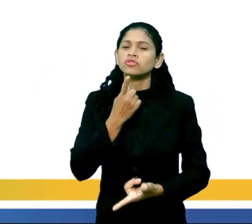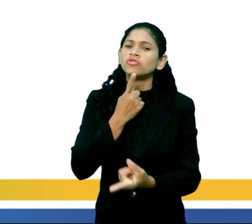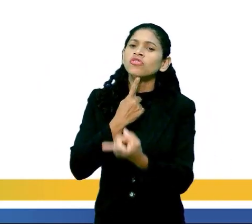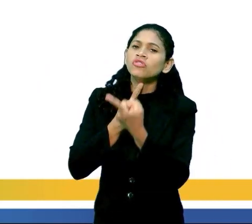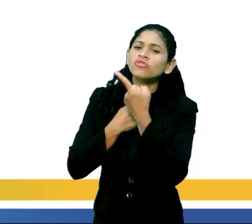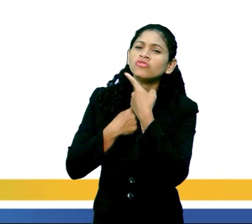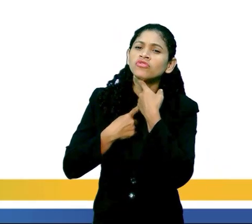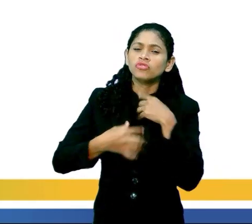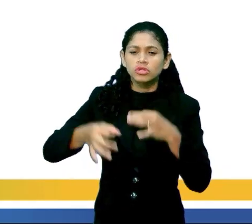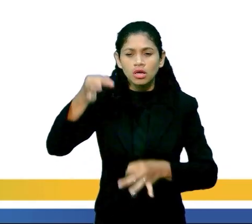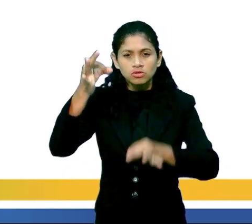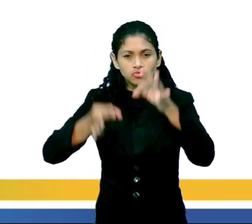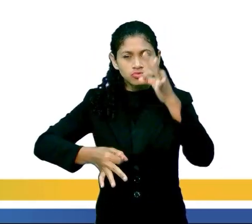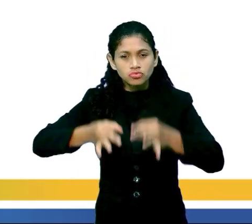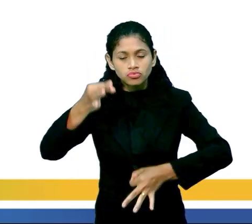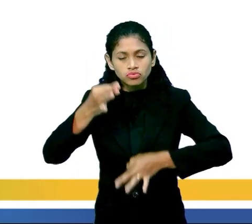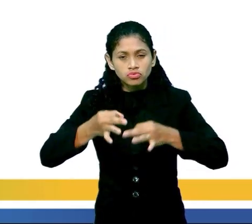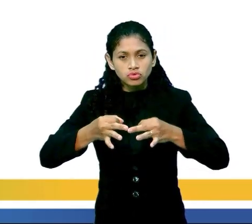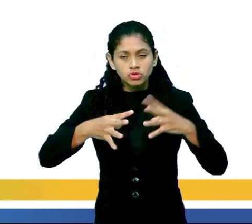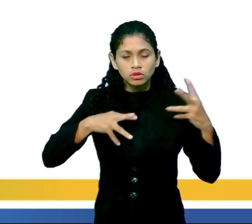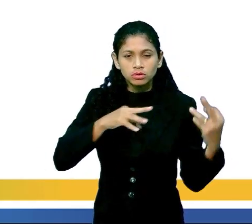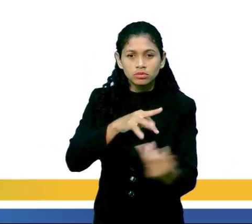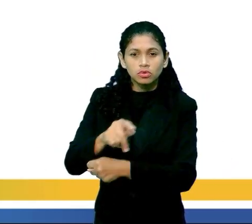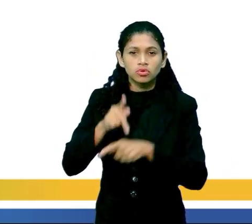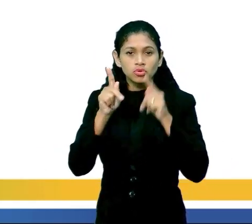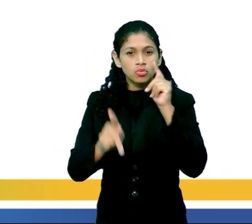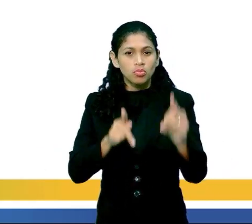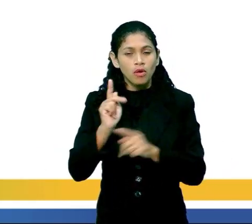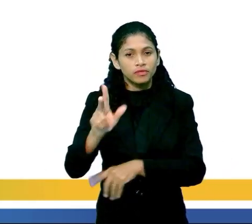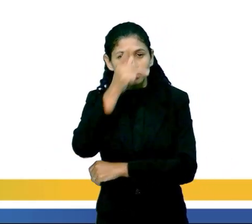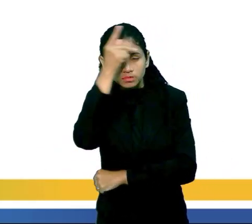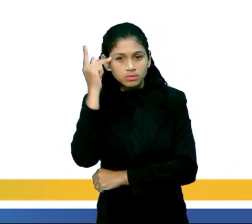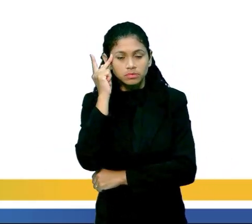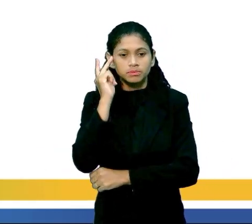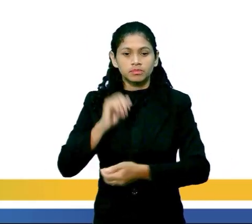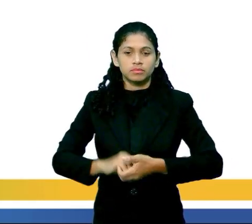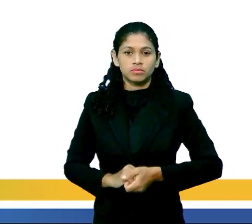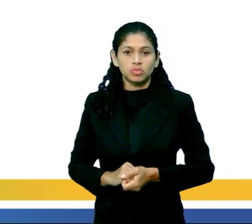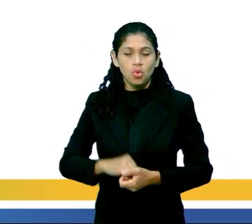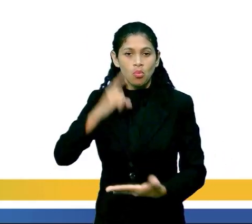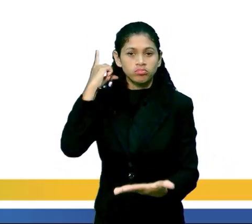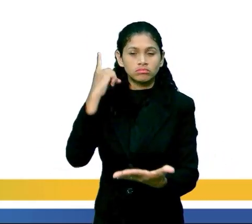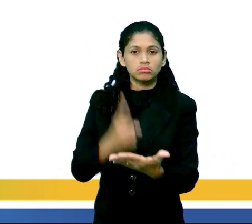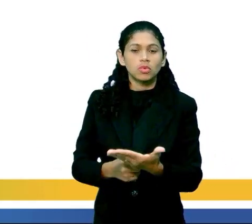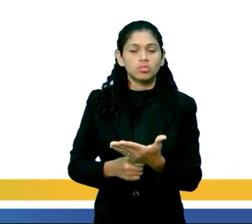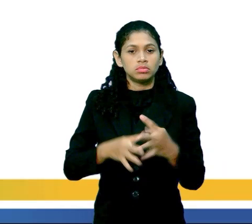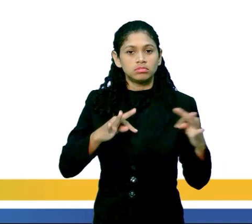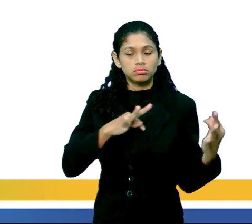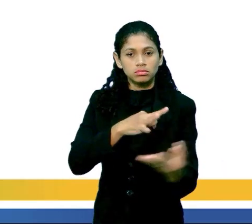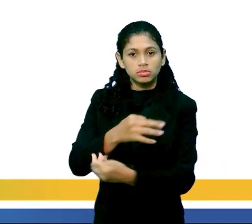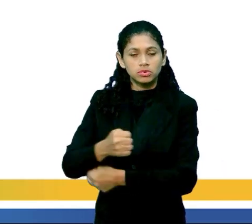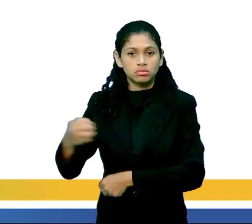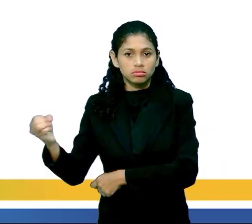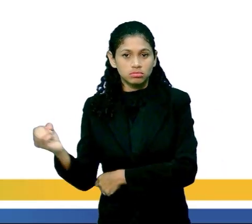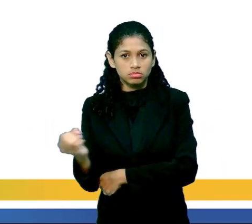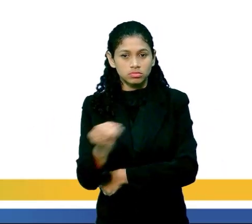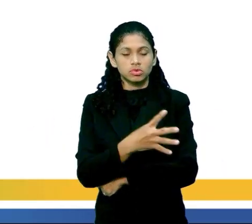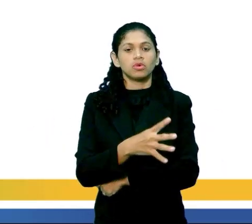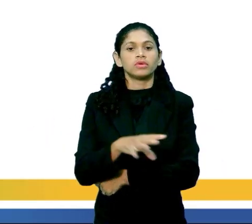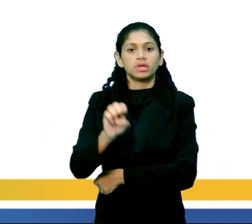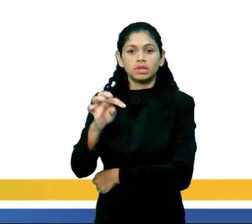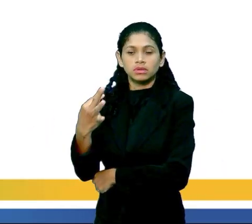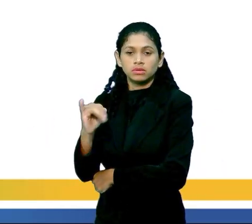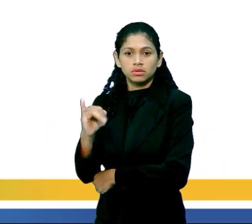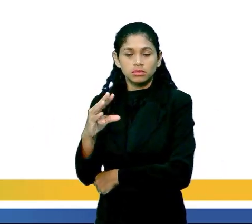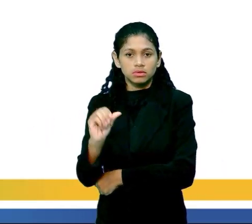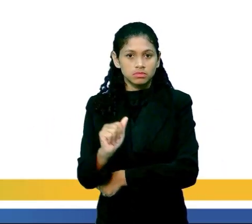justiça de todos os povos e pessoas. Um compromisso de todos para uma nova ética